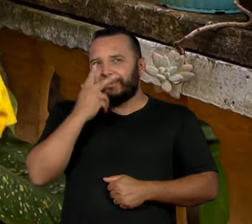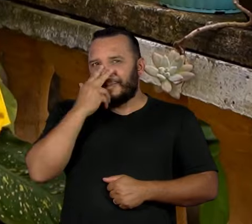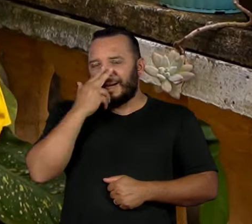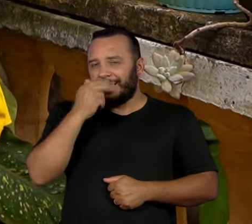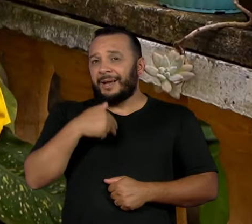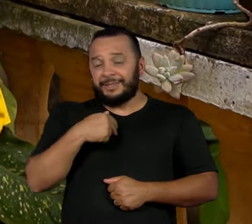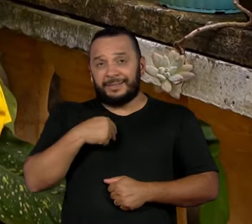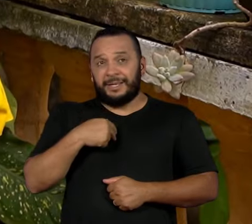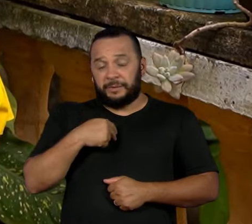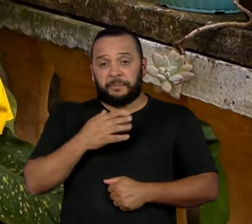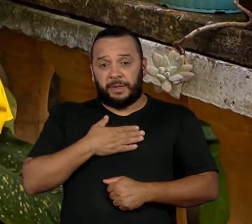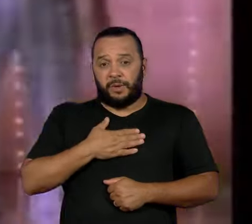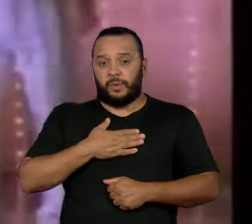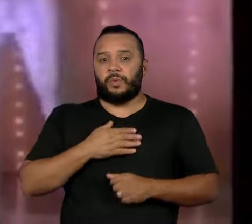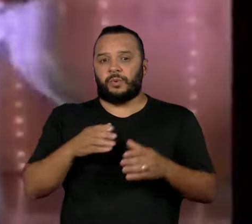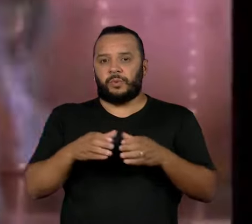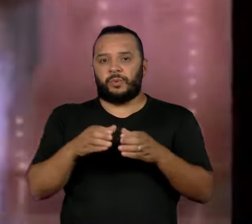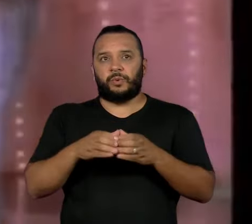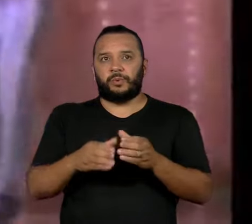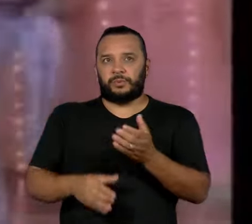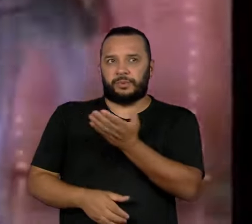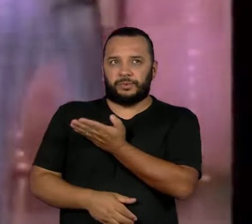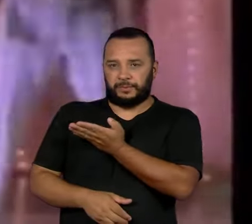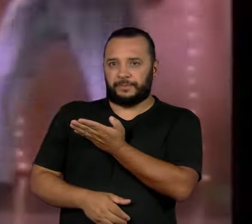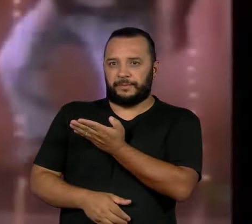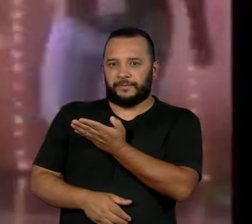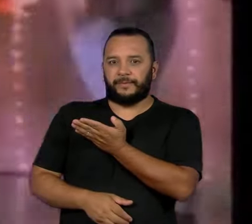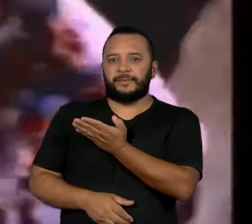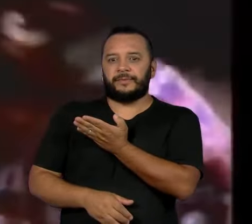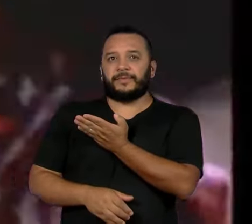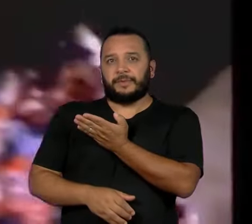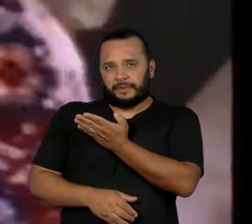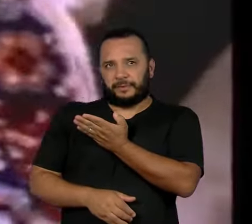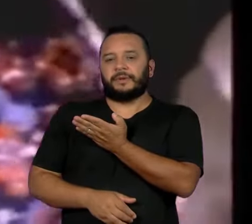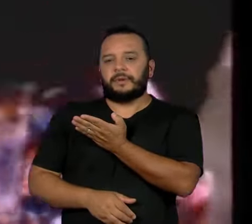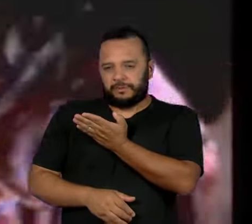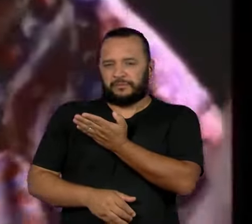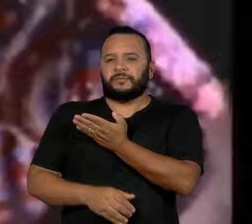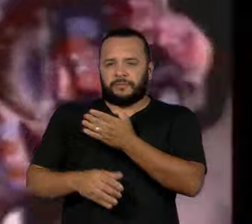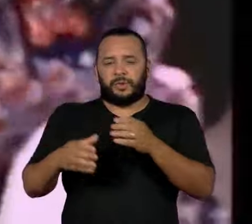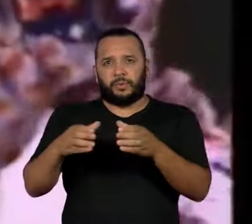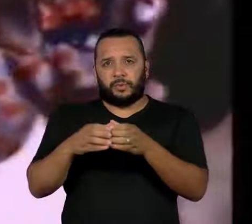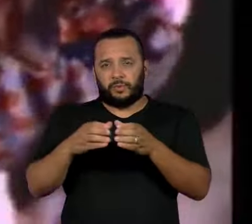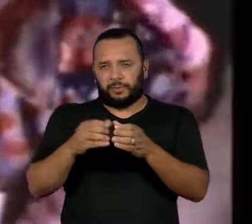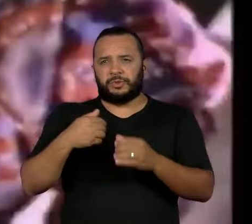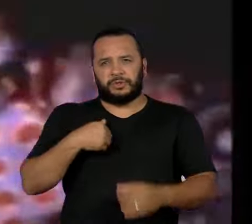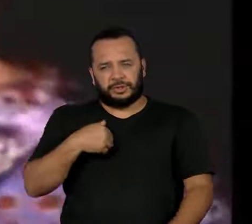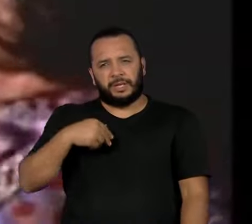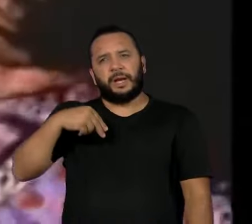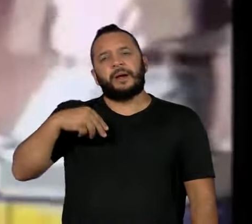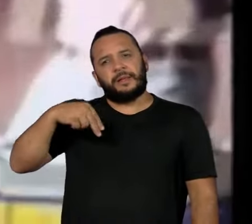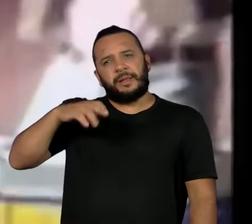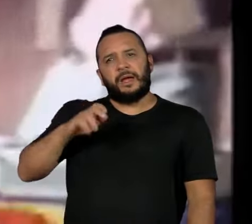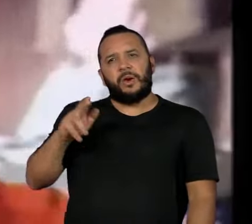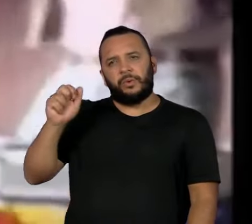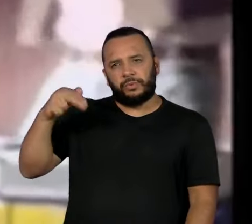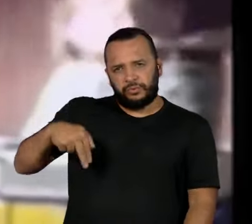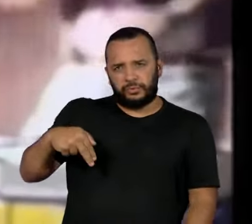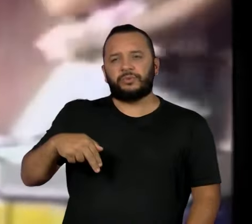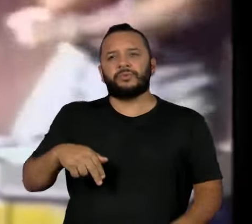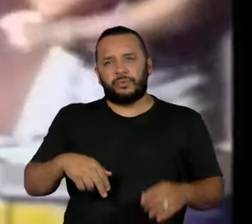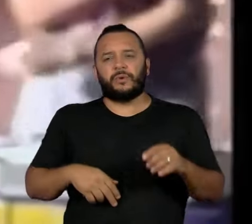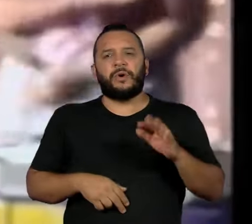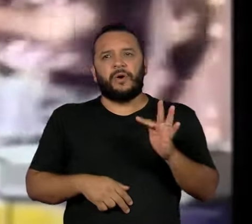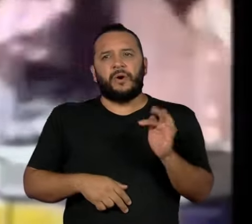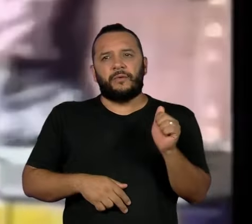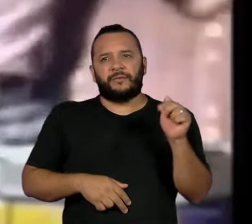Funk-cia, o meu grupo. Até o Taíde fala, Nelson e Funk-cia. E lá estavam Nino Brown e Nelson Triunfo, juntamente com uma